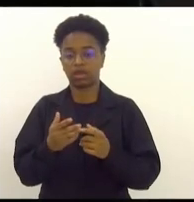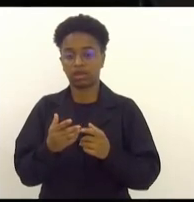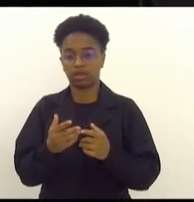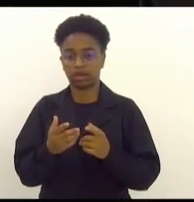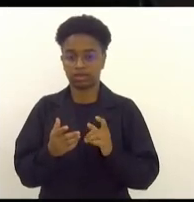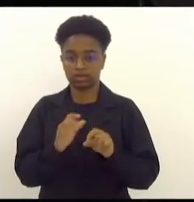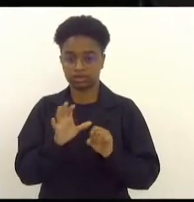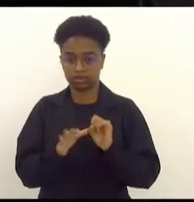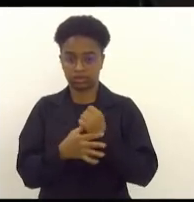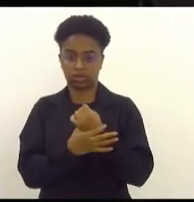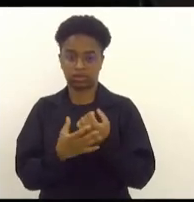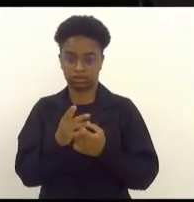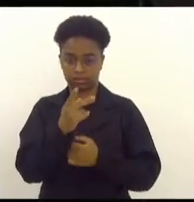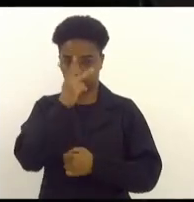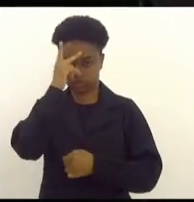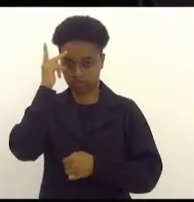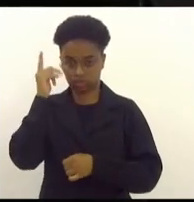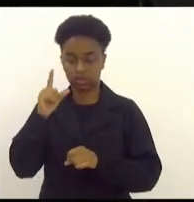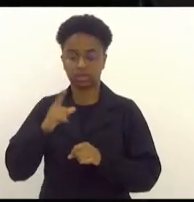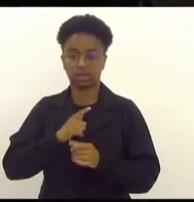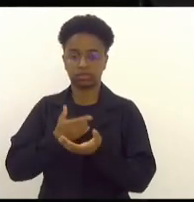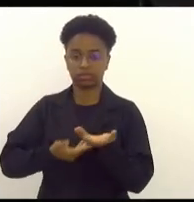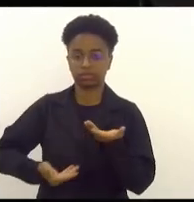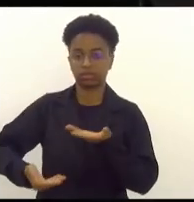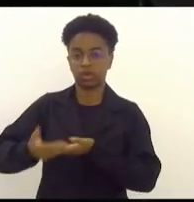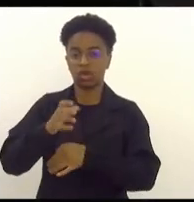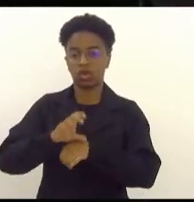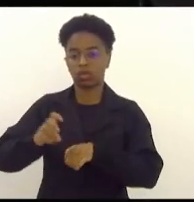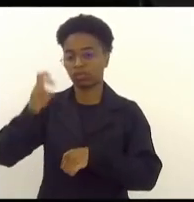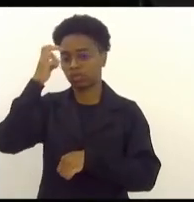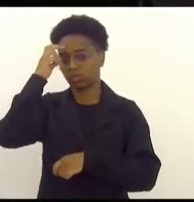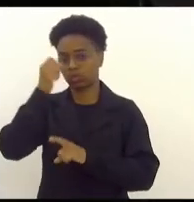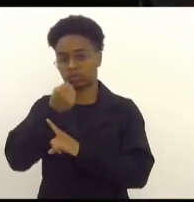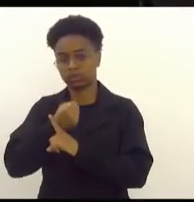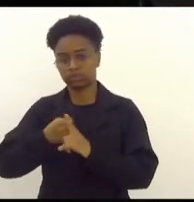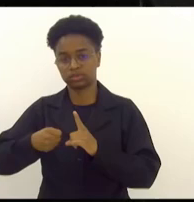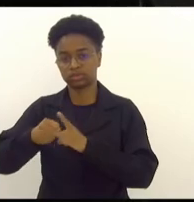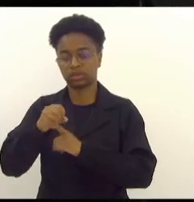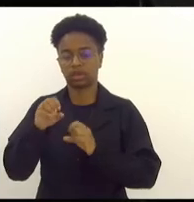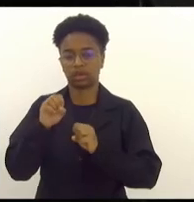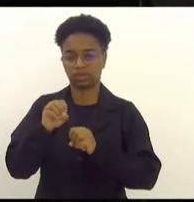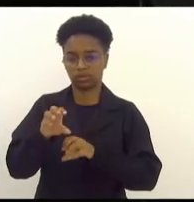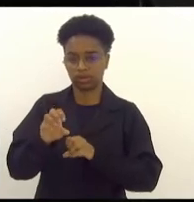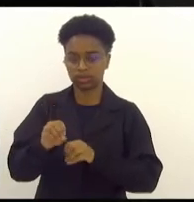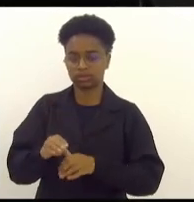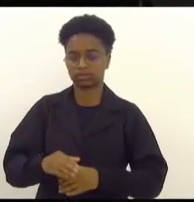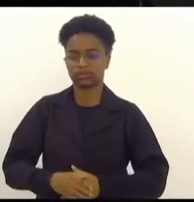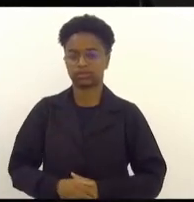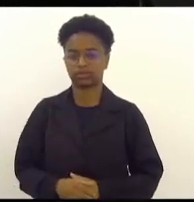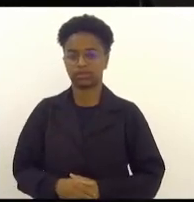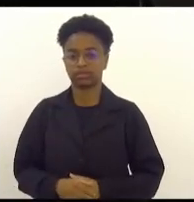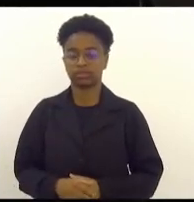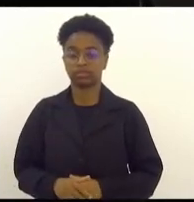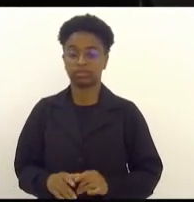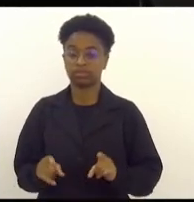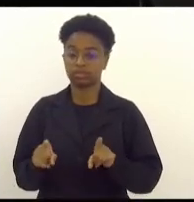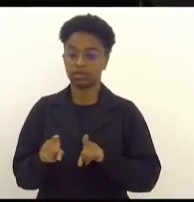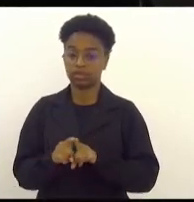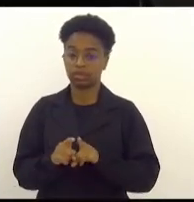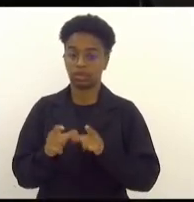diferenciada que combina transversalidade entre cultura sociedade educação e os próprios